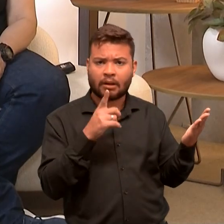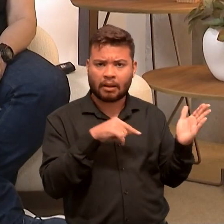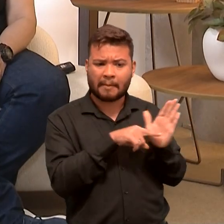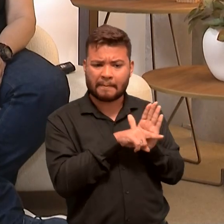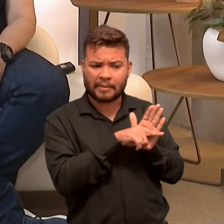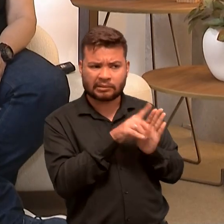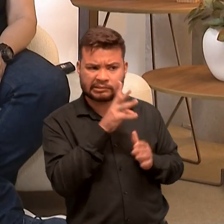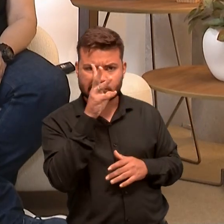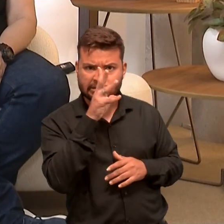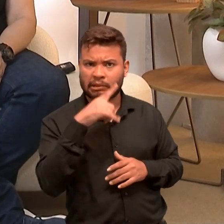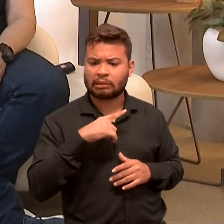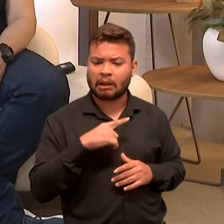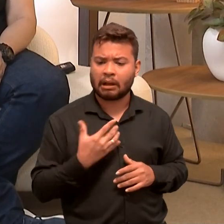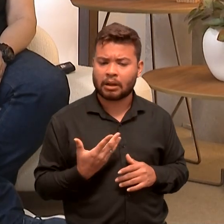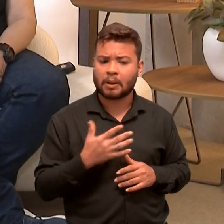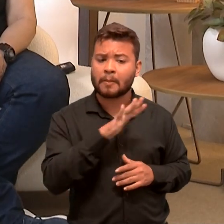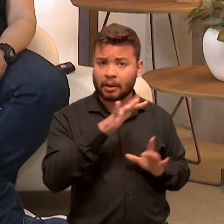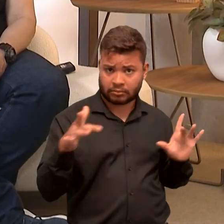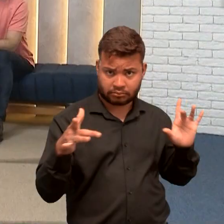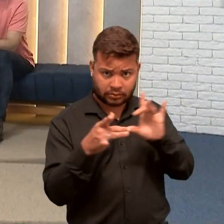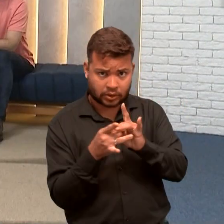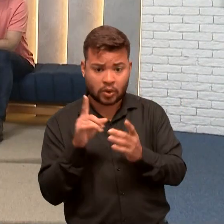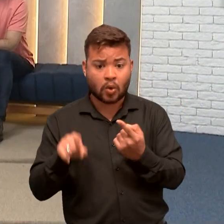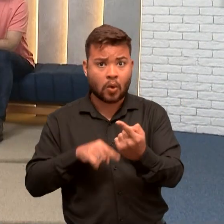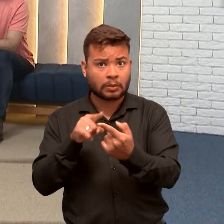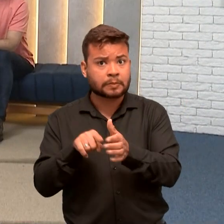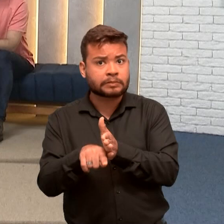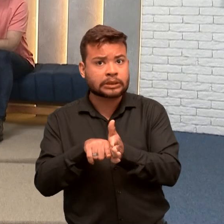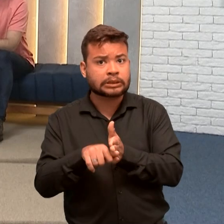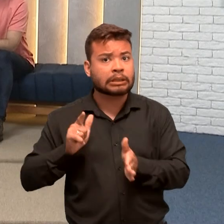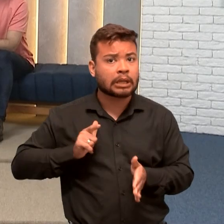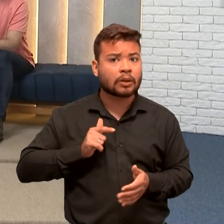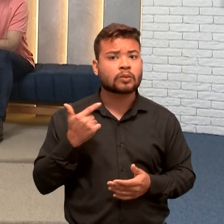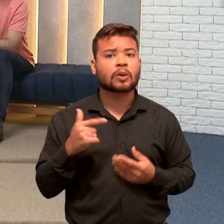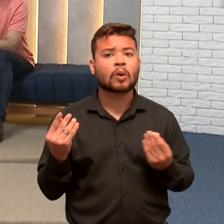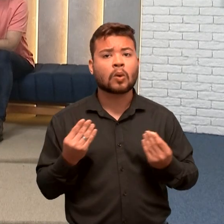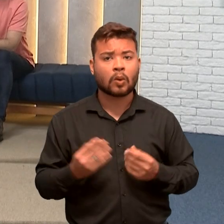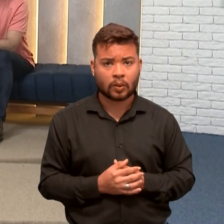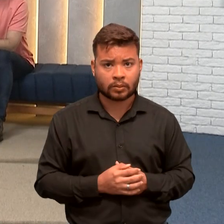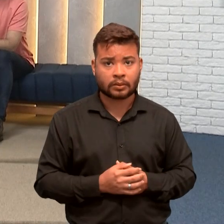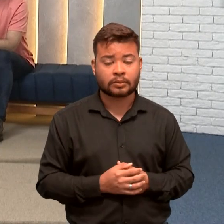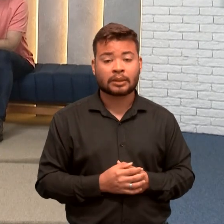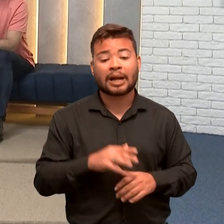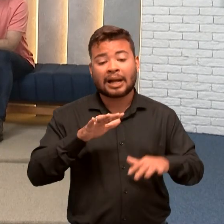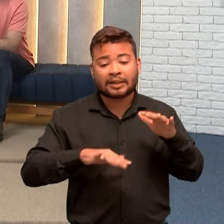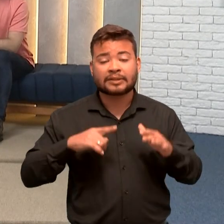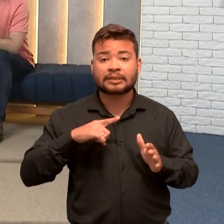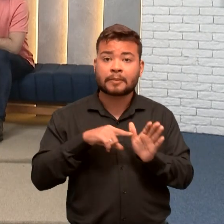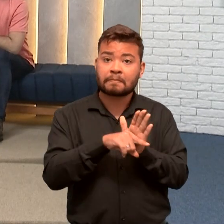não é? Essa pergunta está relacionada com o objetivo da pesquisa? A gente vê algumas pesquisas passando